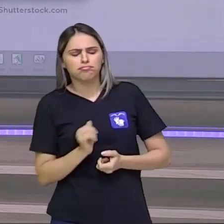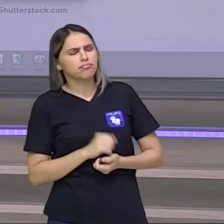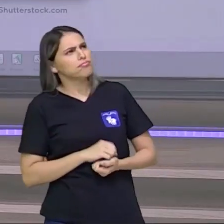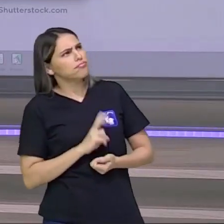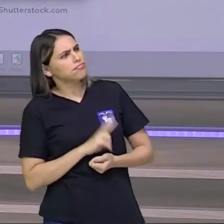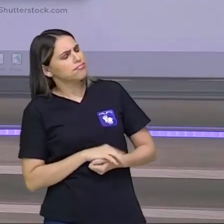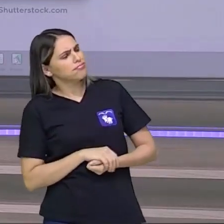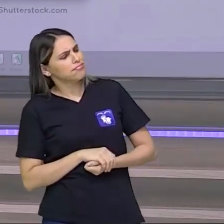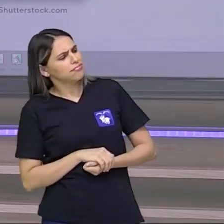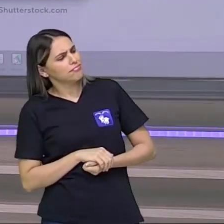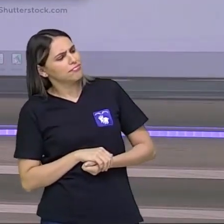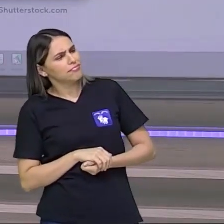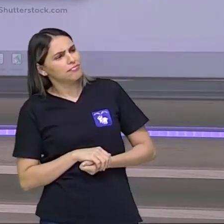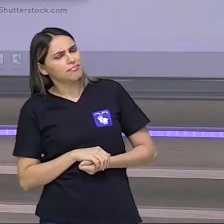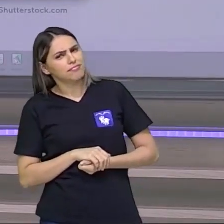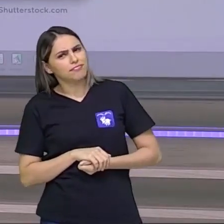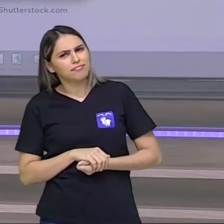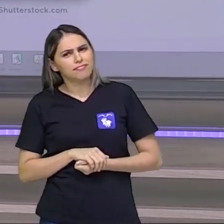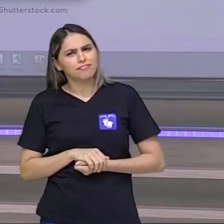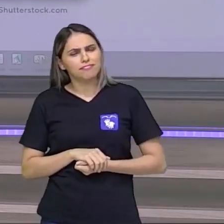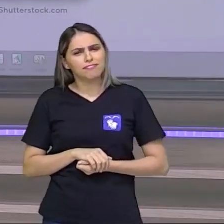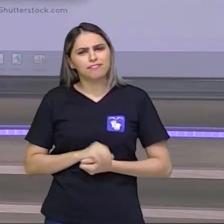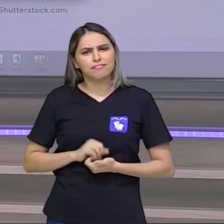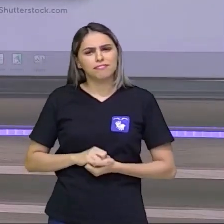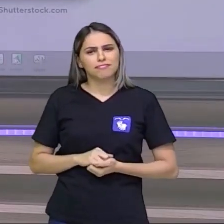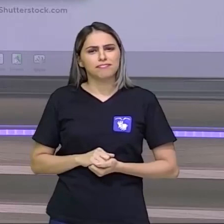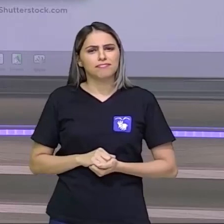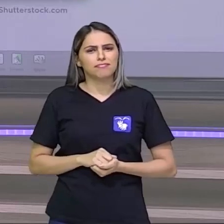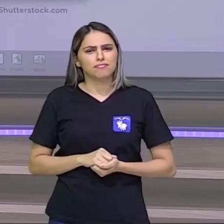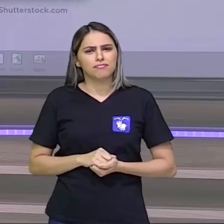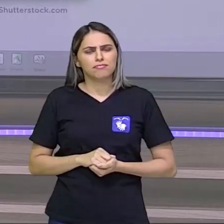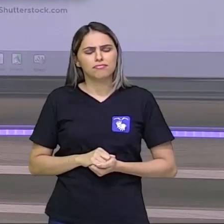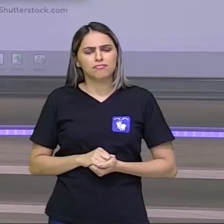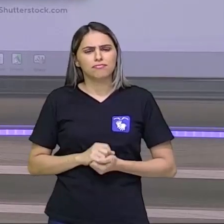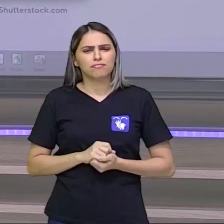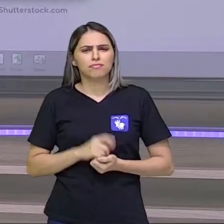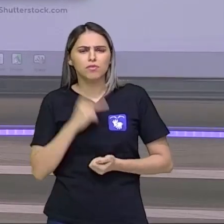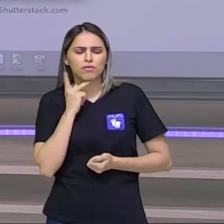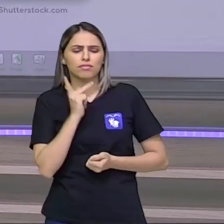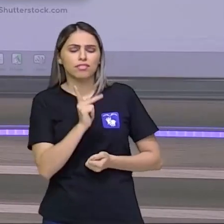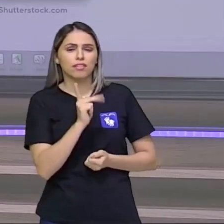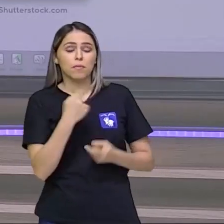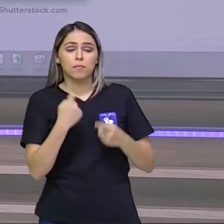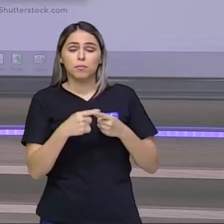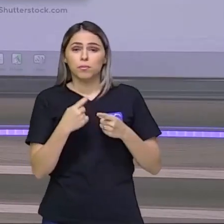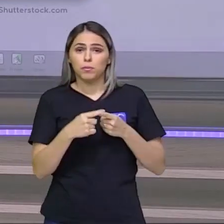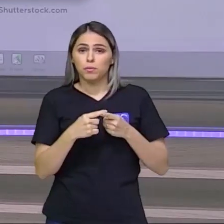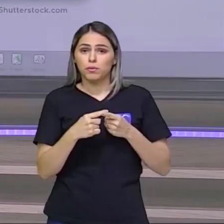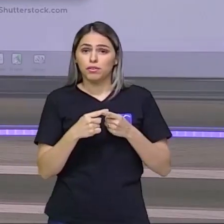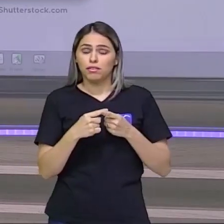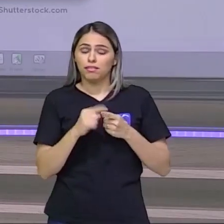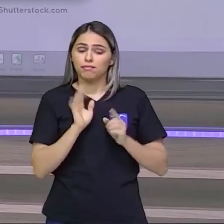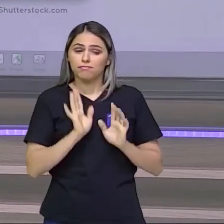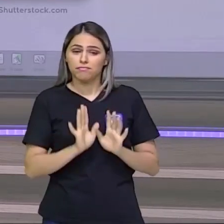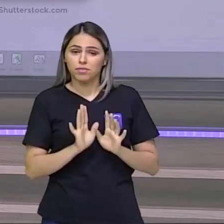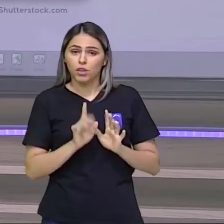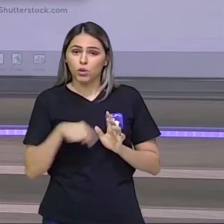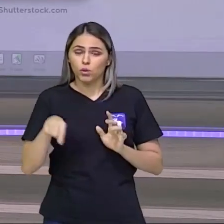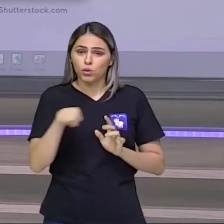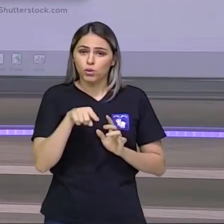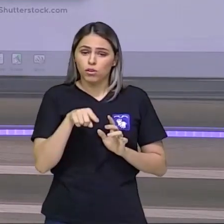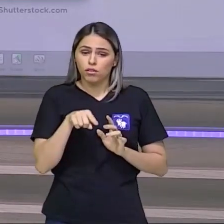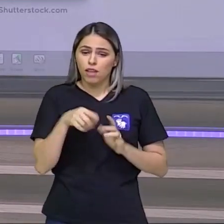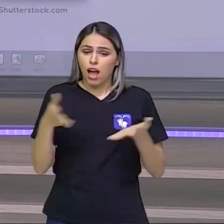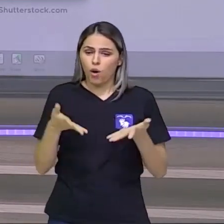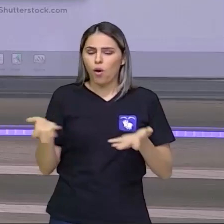olhou assim para a cigarra e disse assim: é porque, dona cigarra, nós